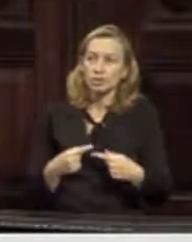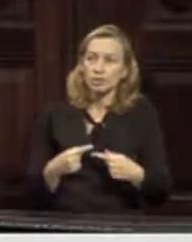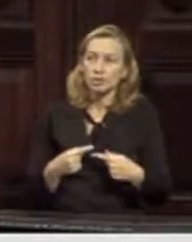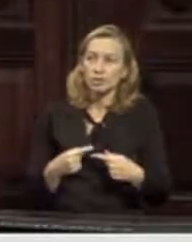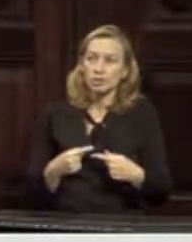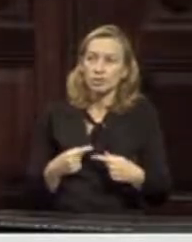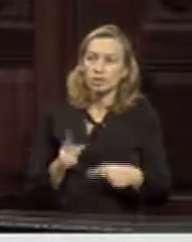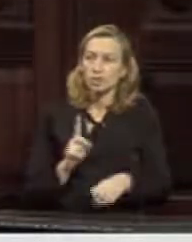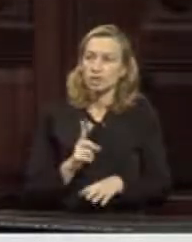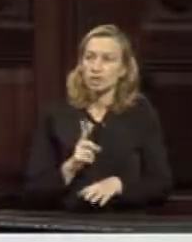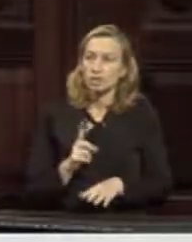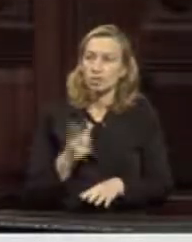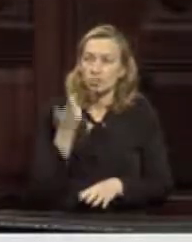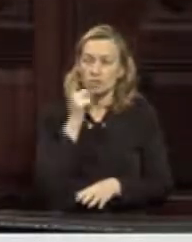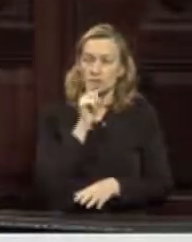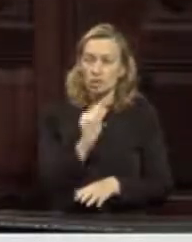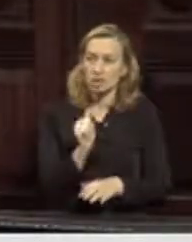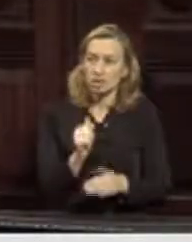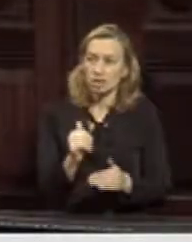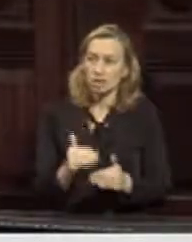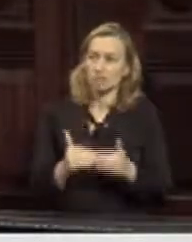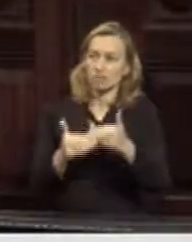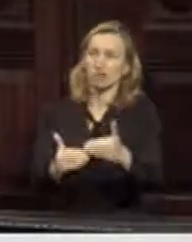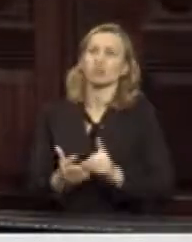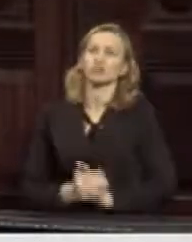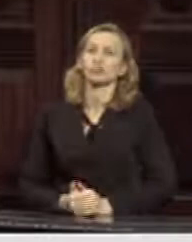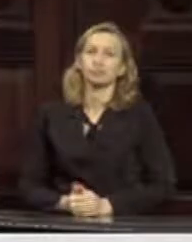não fosse aprovada.